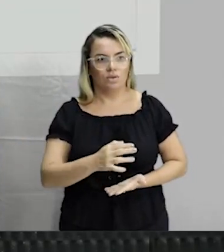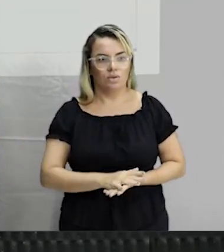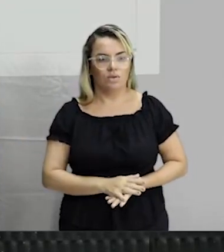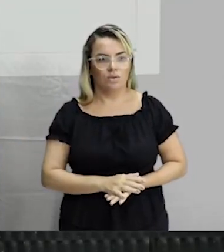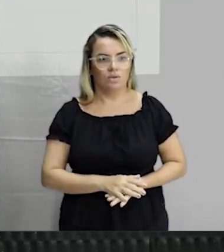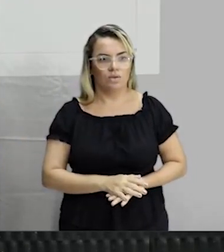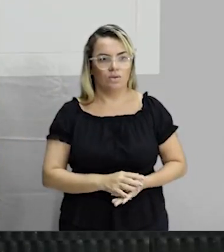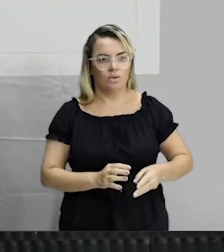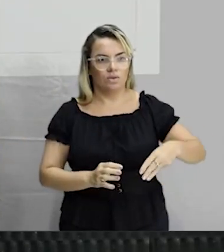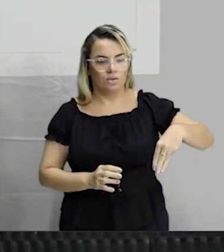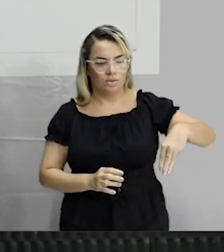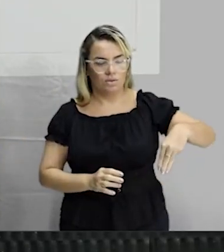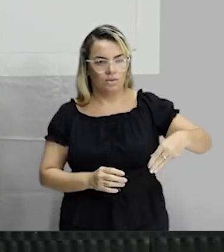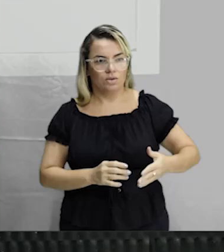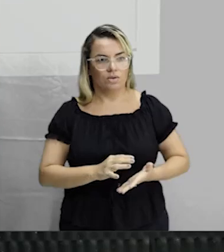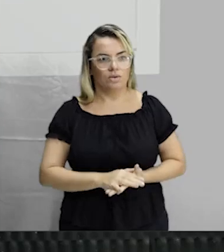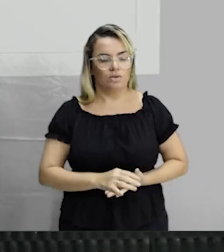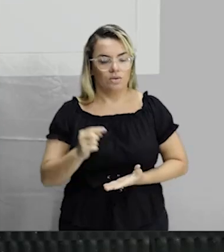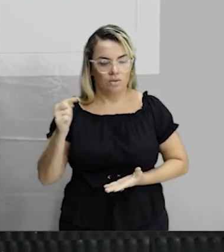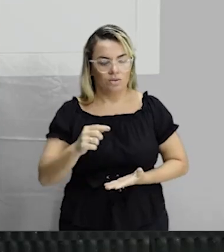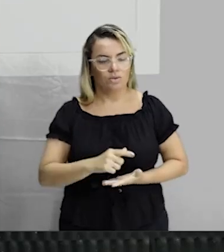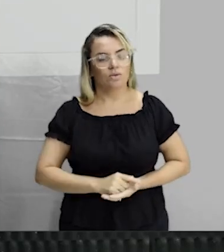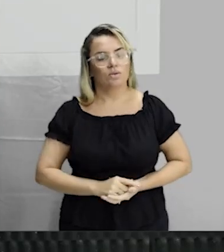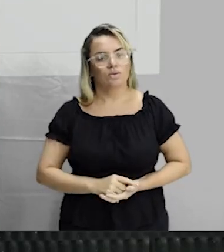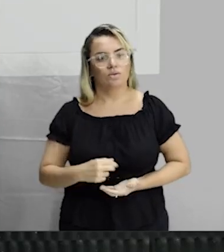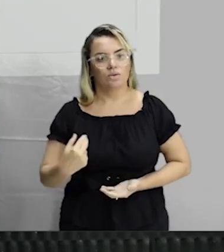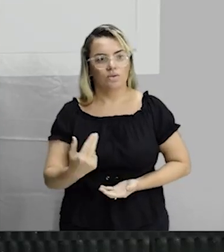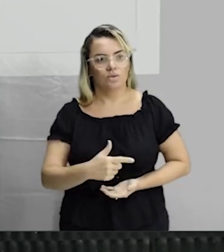montante. Nós temos um montante que é R$